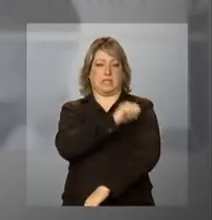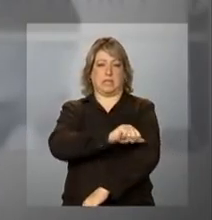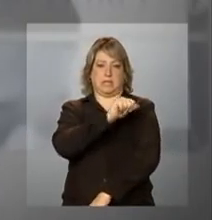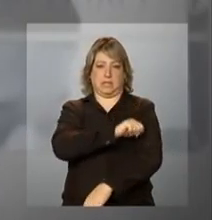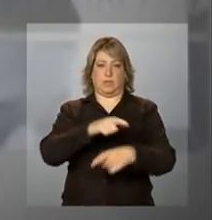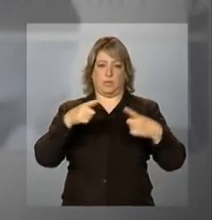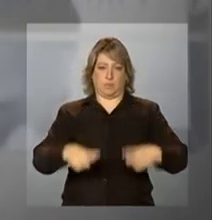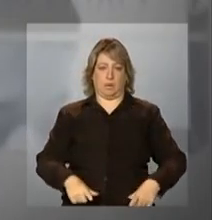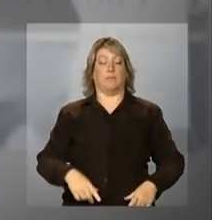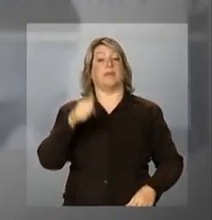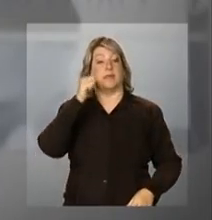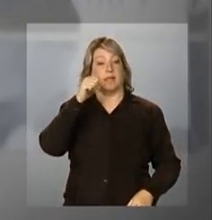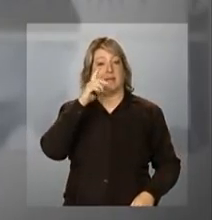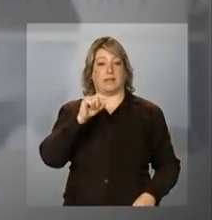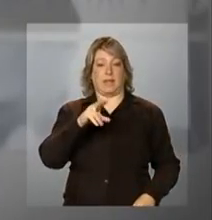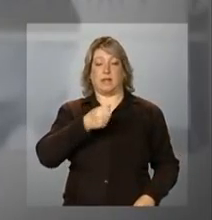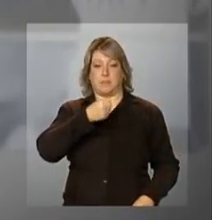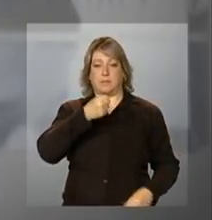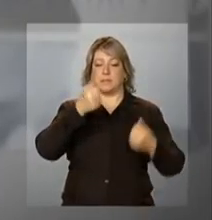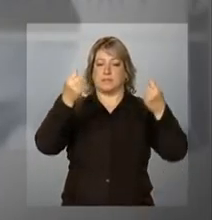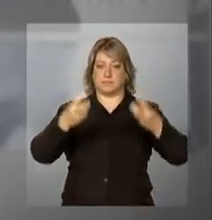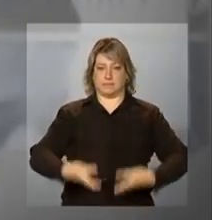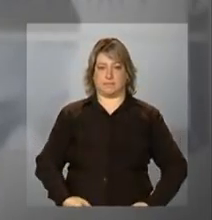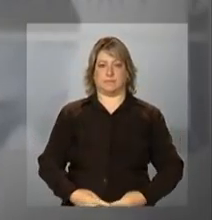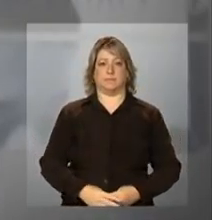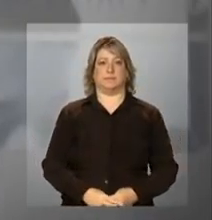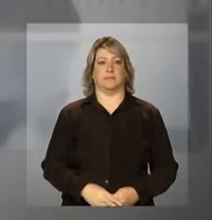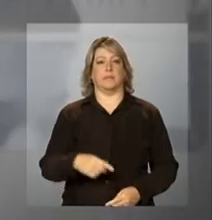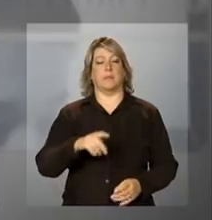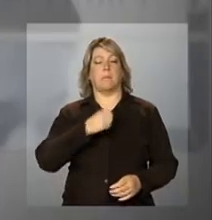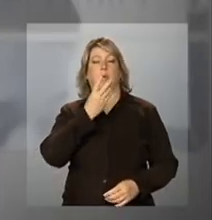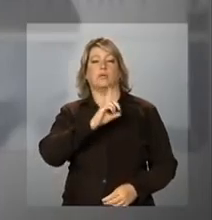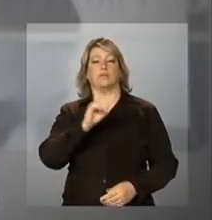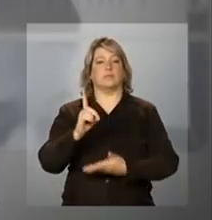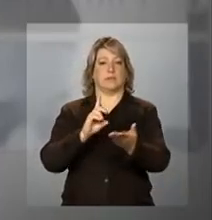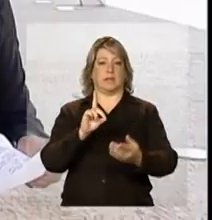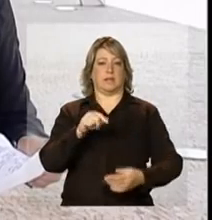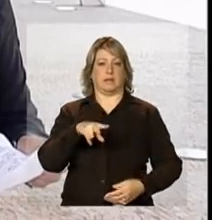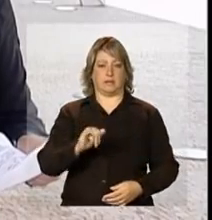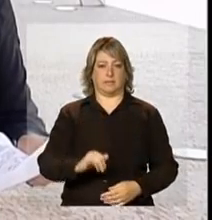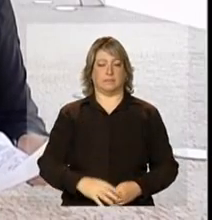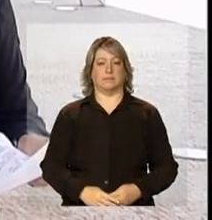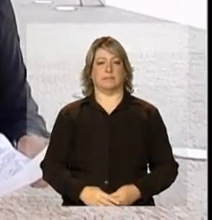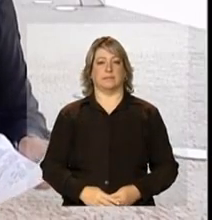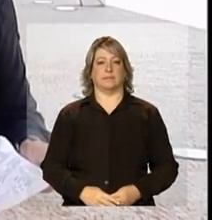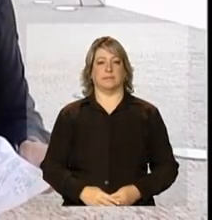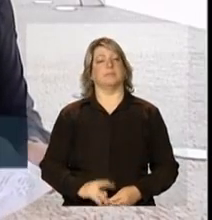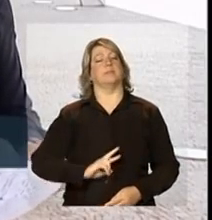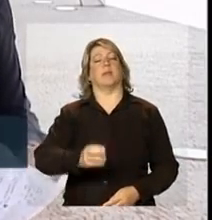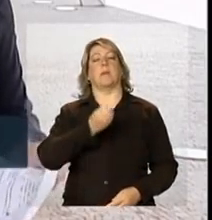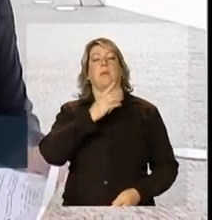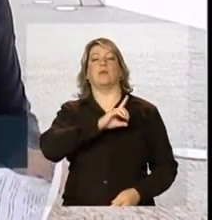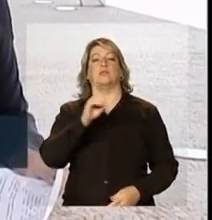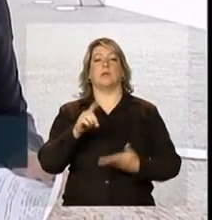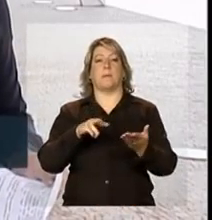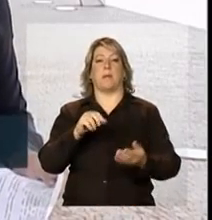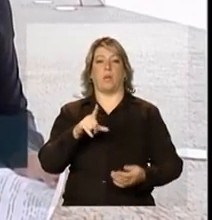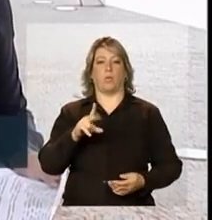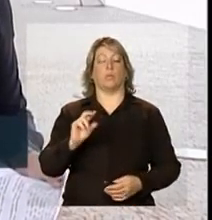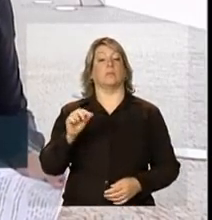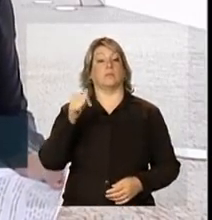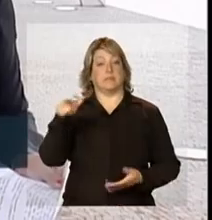Almeida tem as informações ao vivo do Palácio do Planalto. Bom dia, Daniela. Bom dia, Malu. De acordo